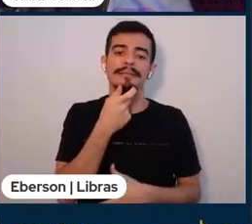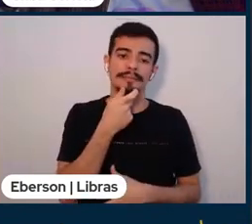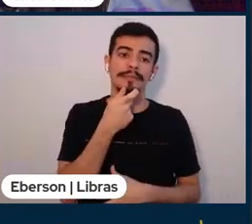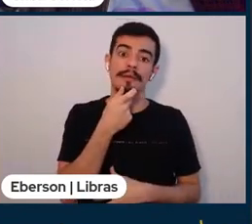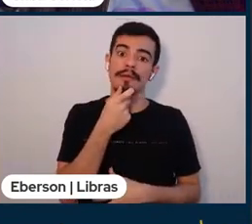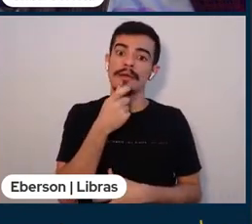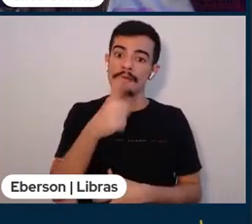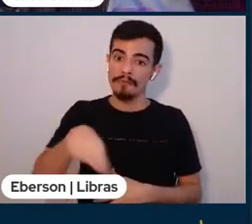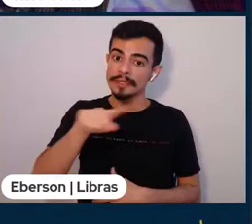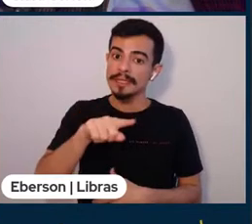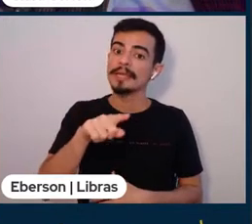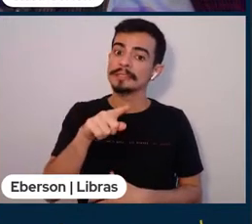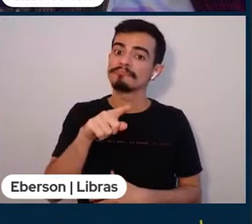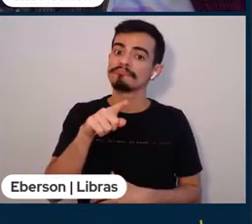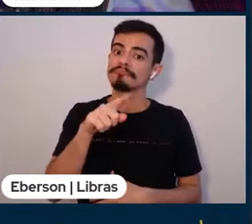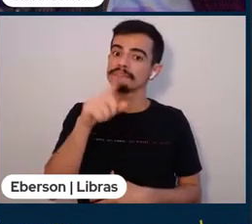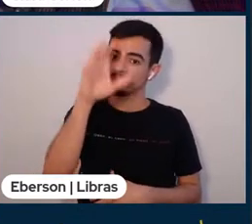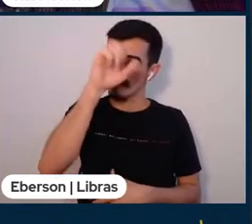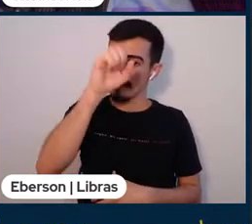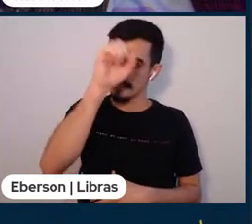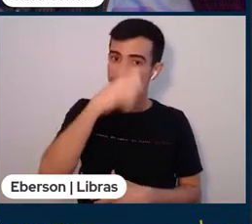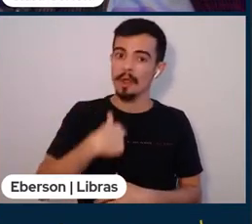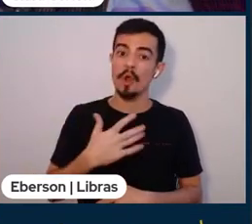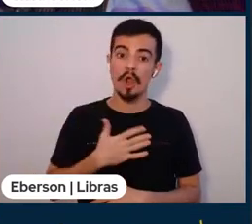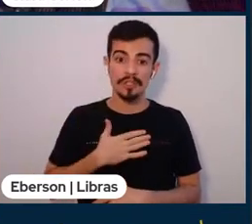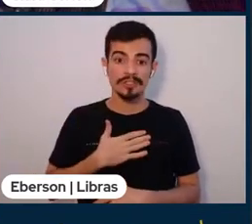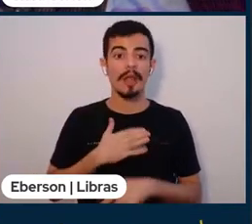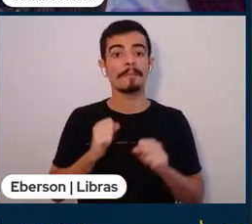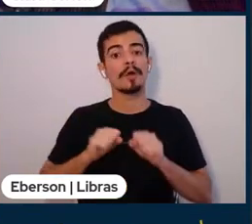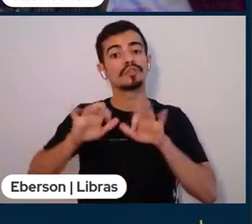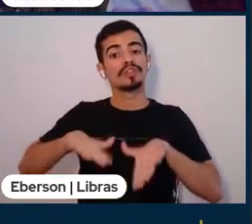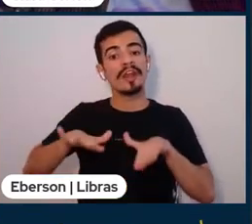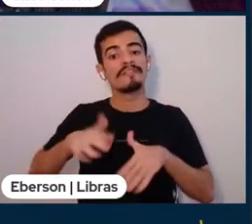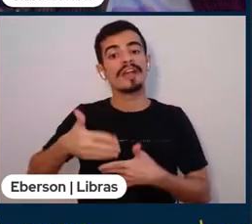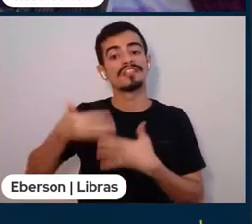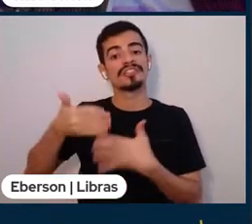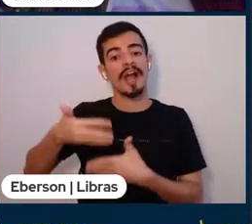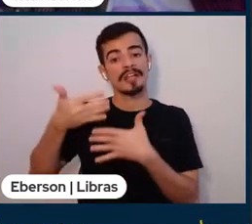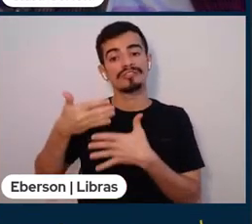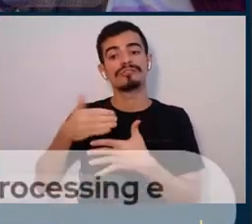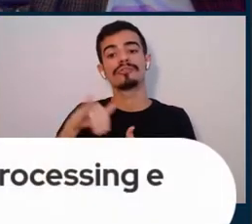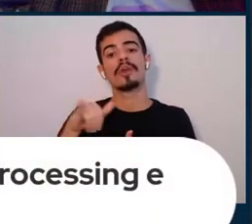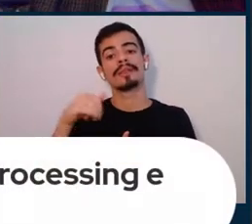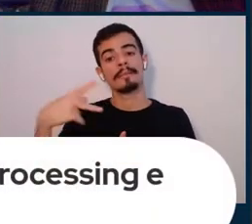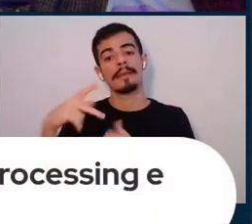livro. Eu posso deixar um nome aqui no chat, ou o JP pode colocar.